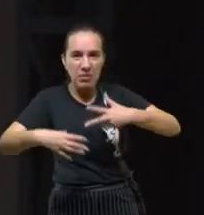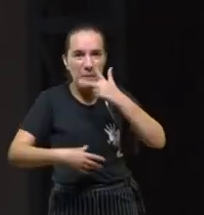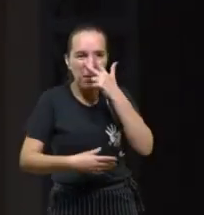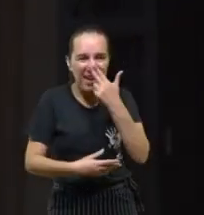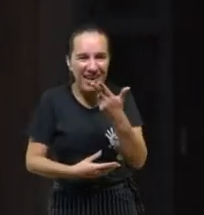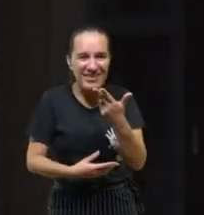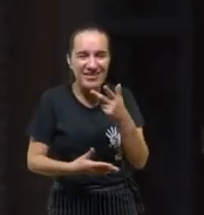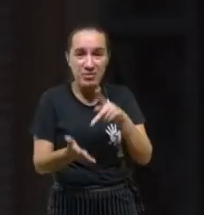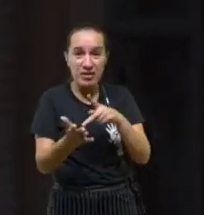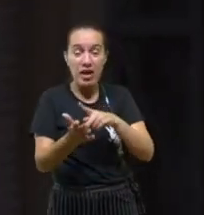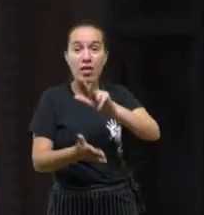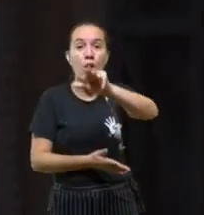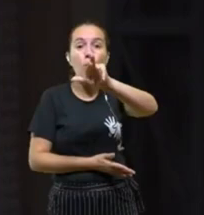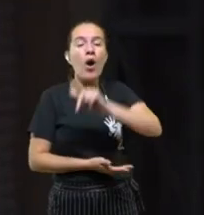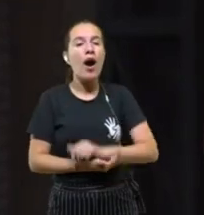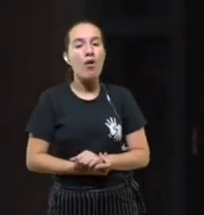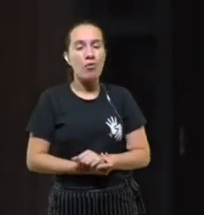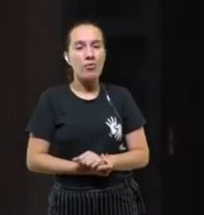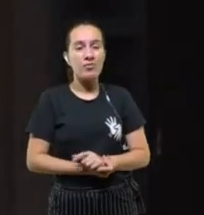de sangue.